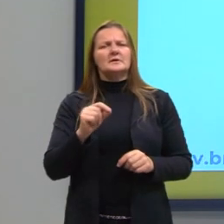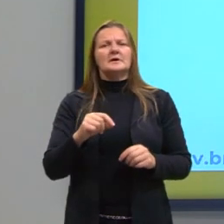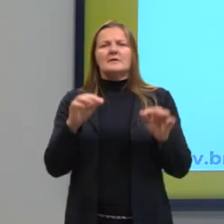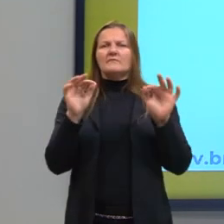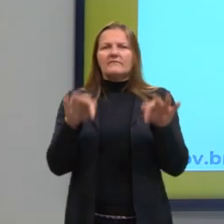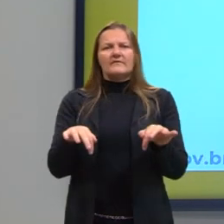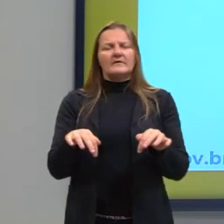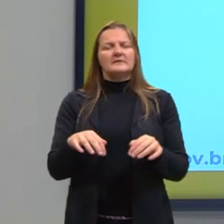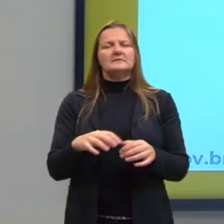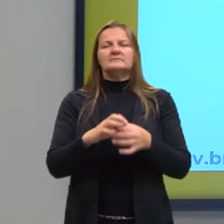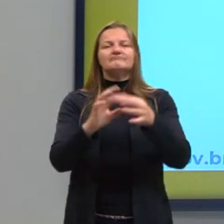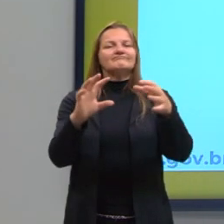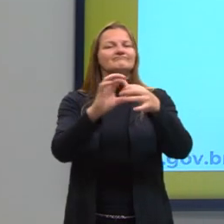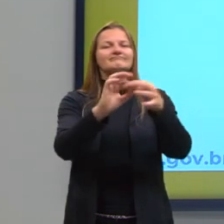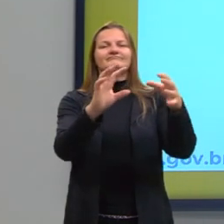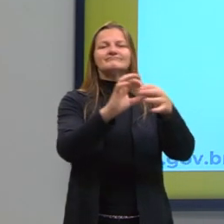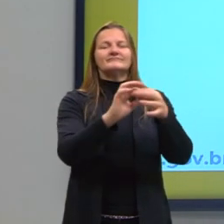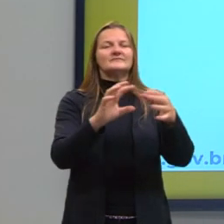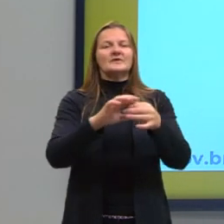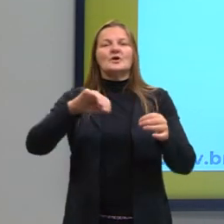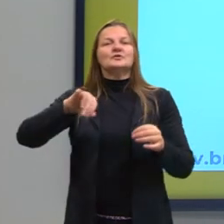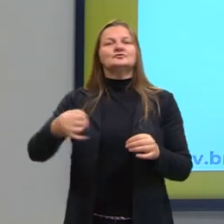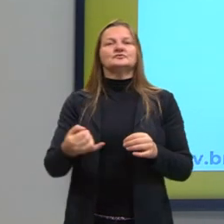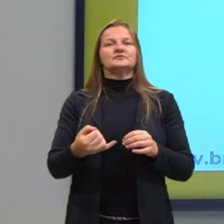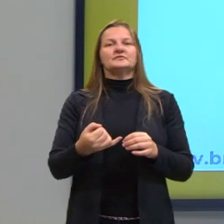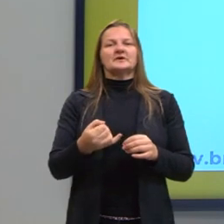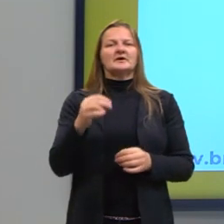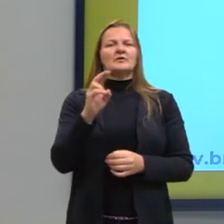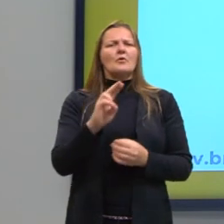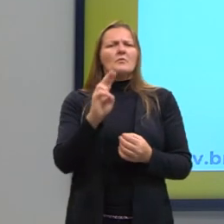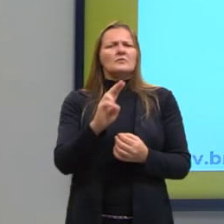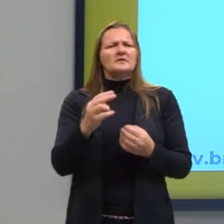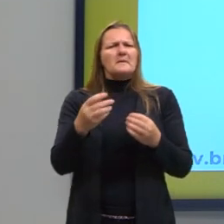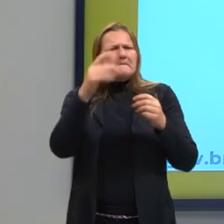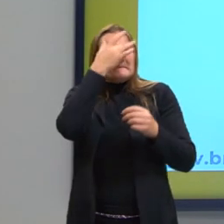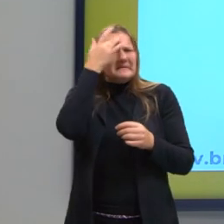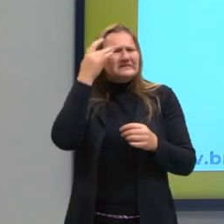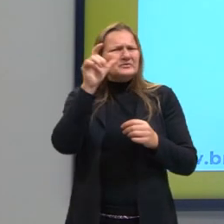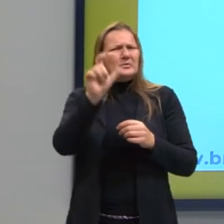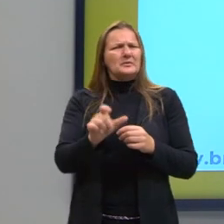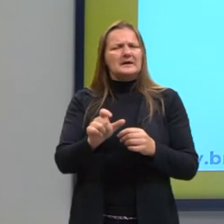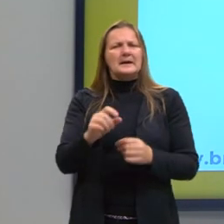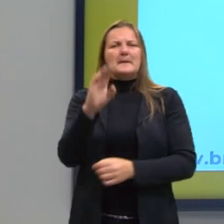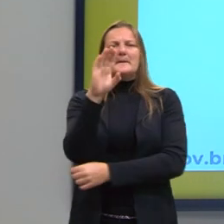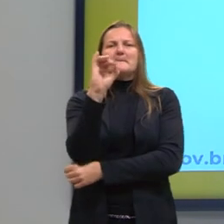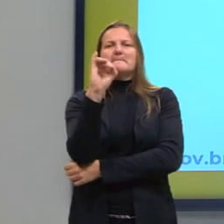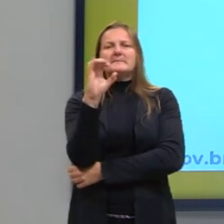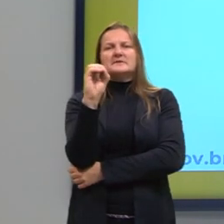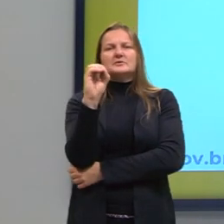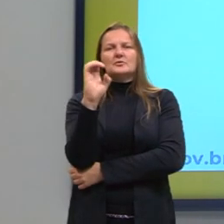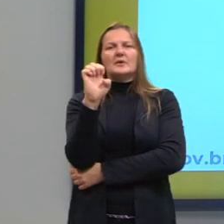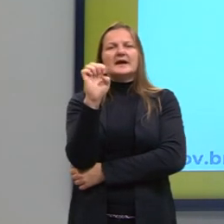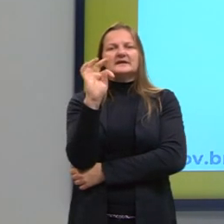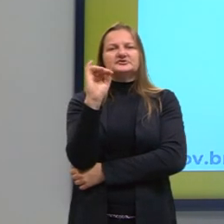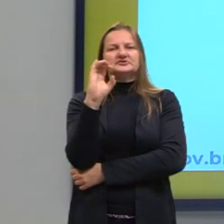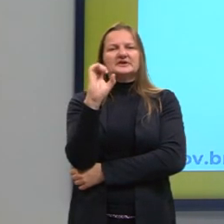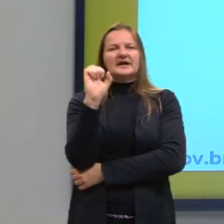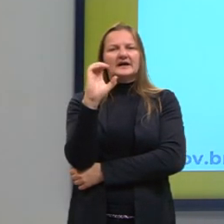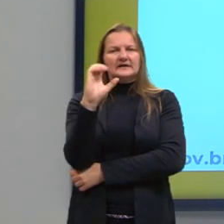basta estar disponíveis para justificar um uso a criação fala no final da questão da bioética né a